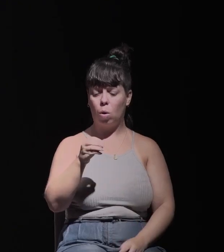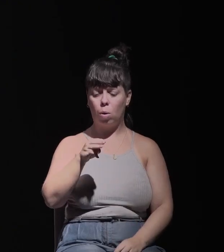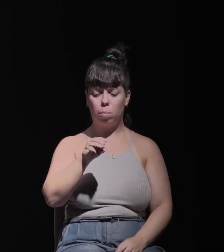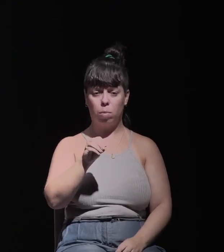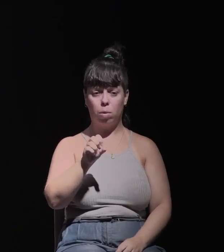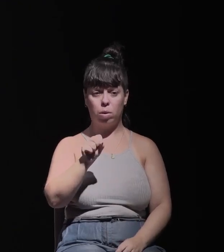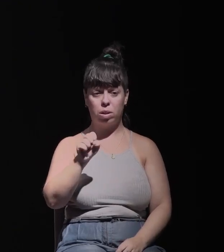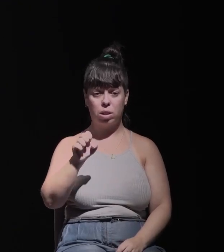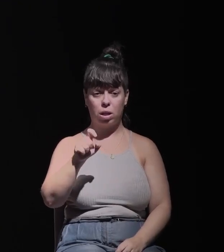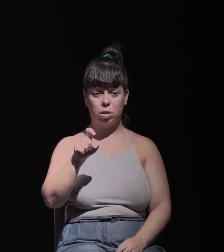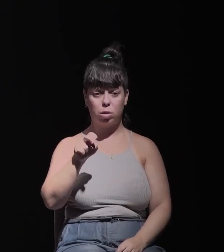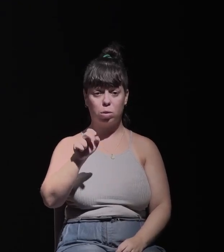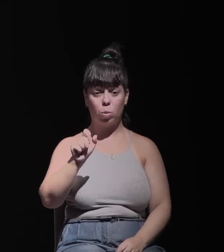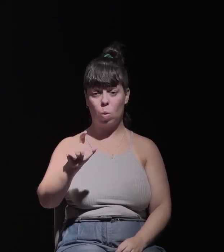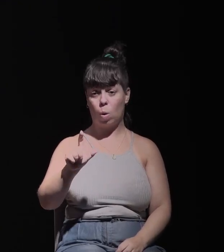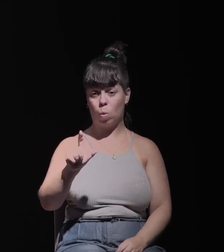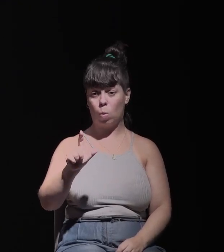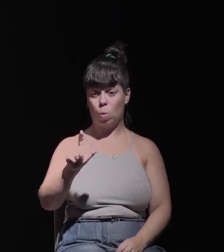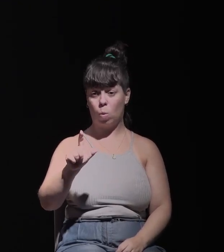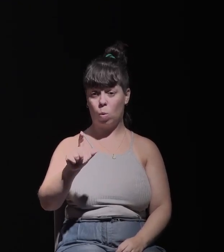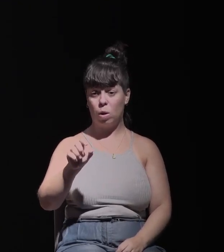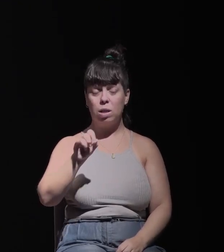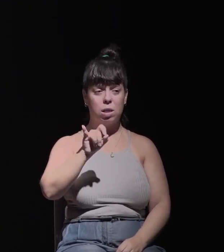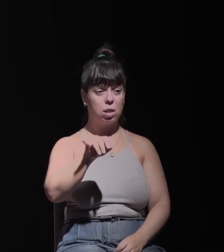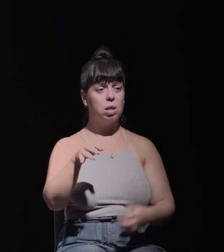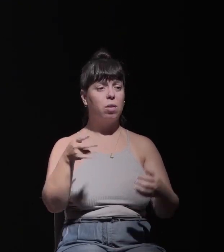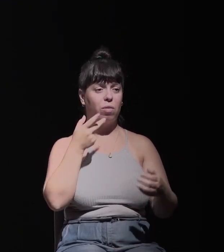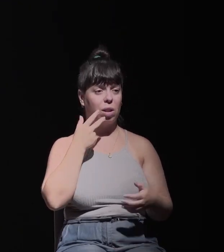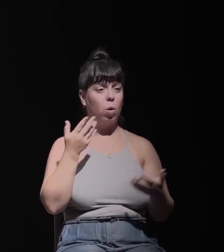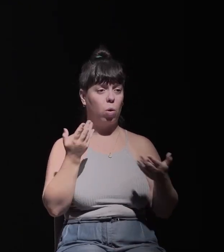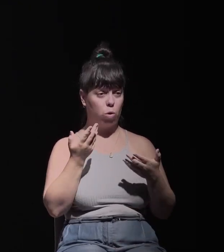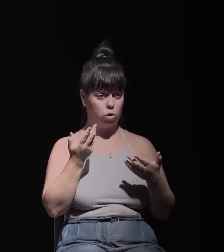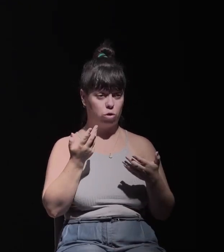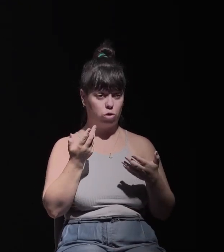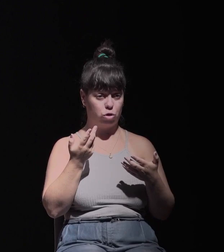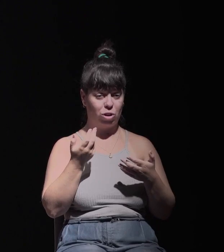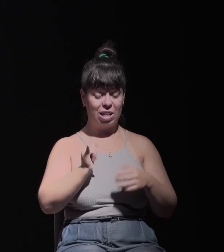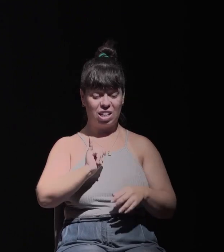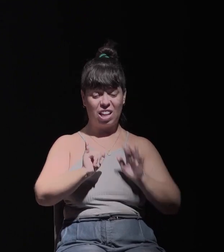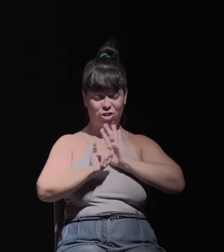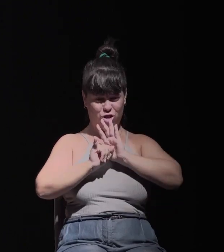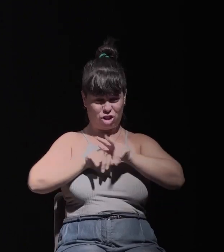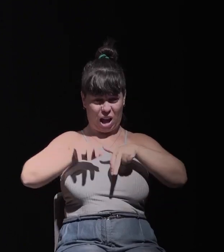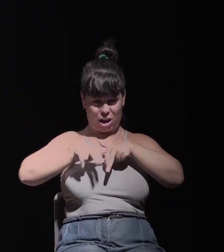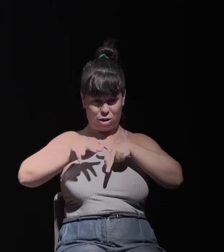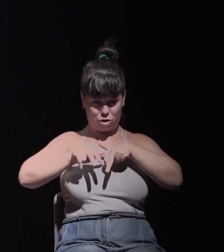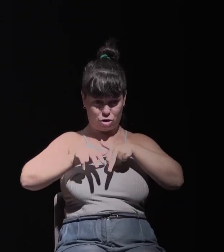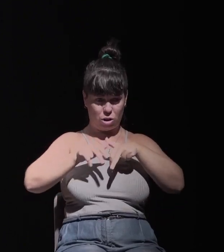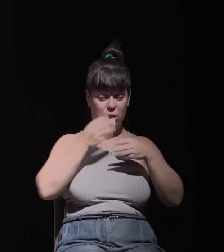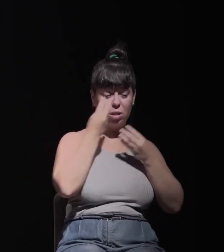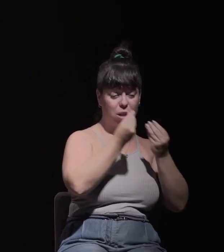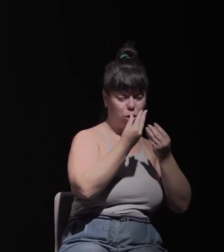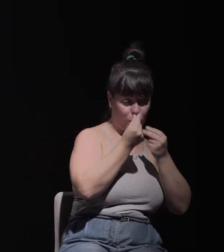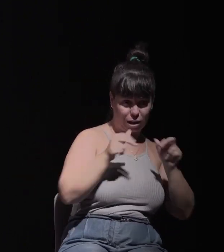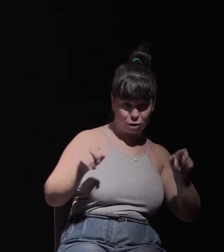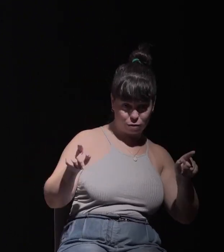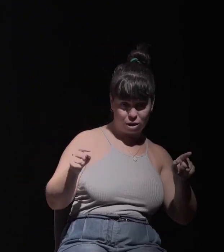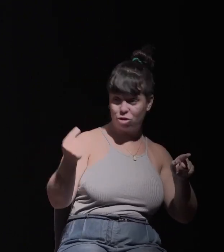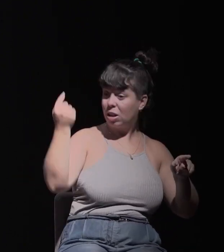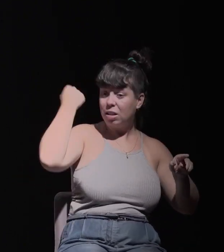homossexual. Mesmo que a gente diga, hoje em dia, que identidade de gênero é diferente de sexualidade, as nossas lá atrás não